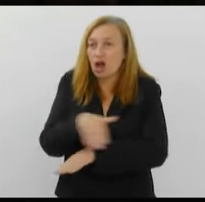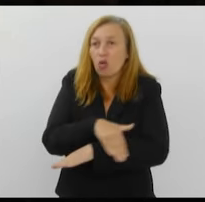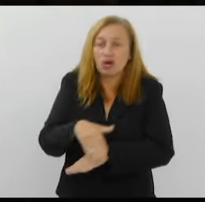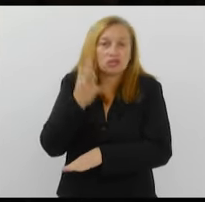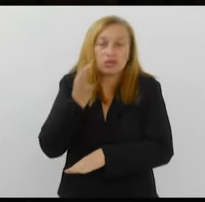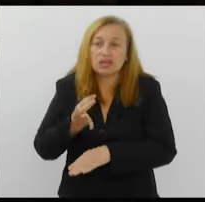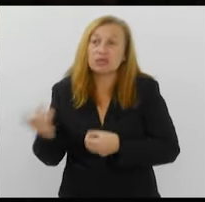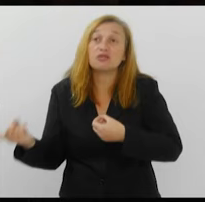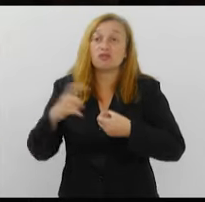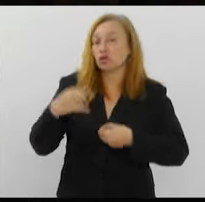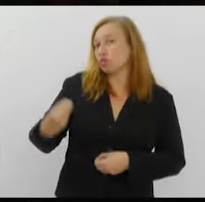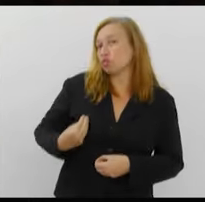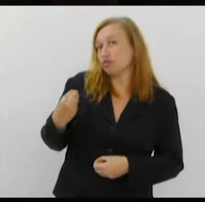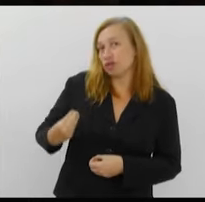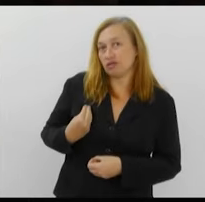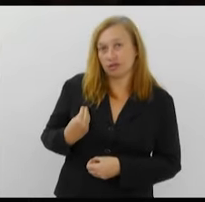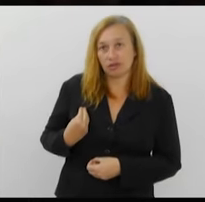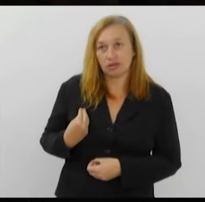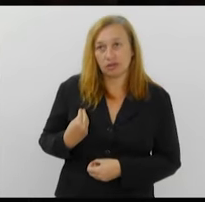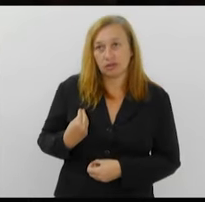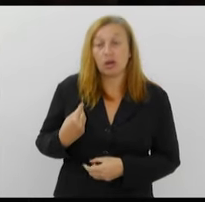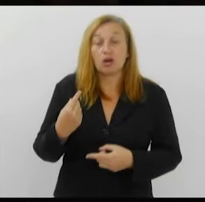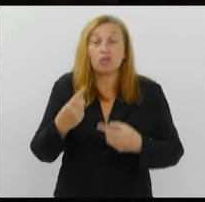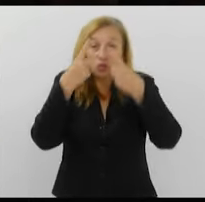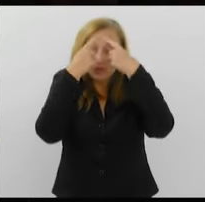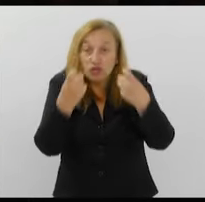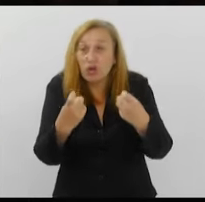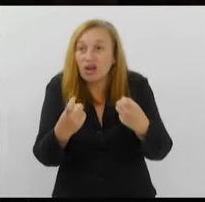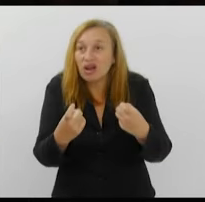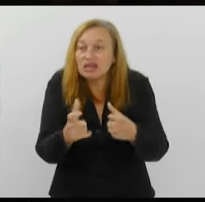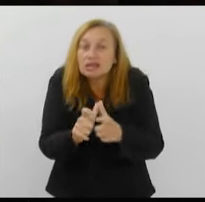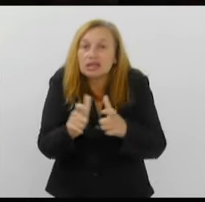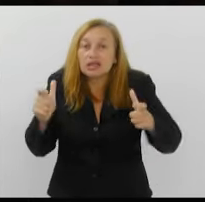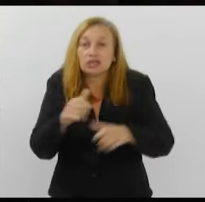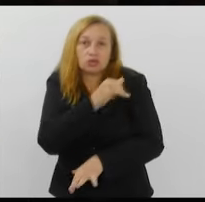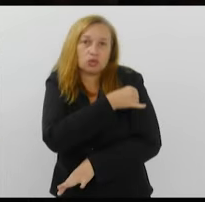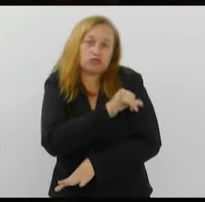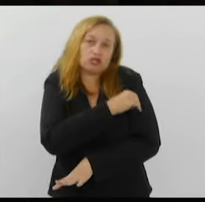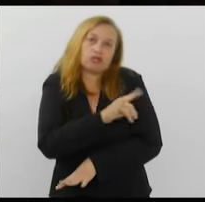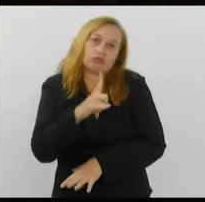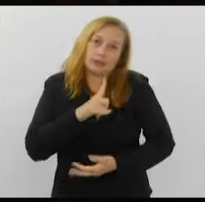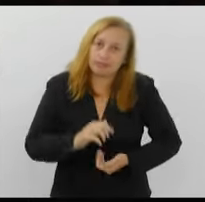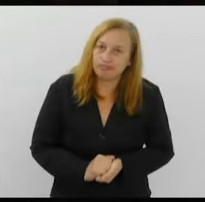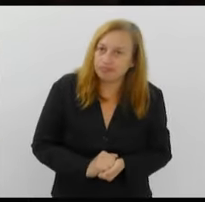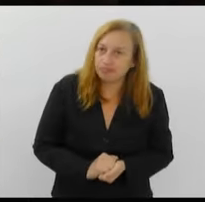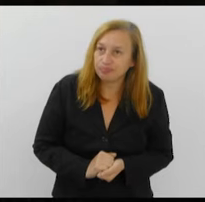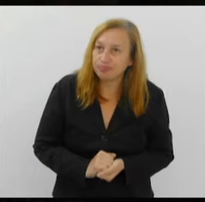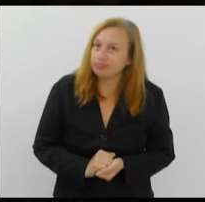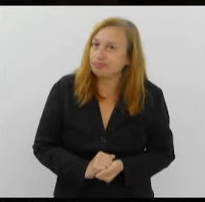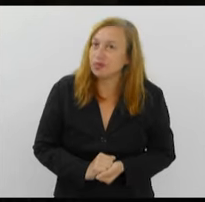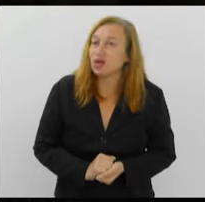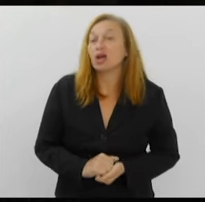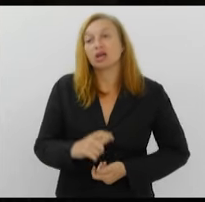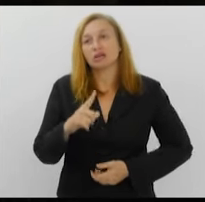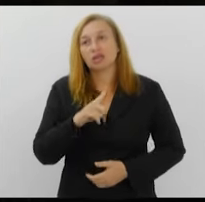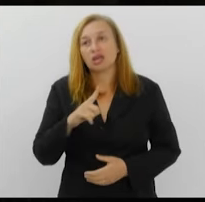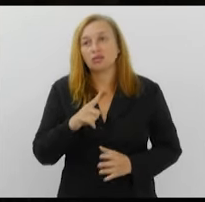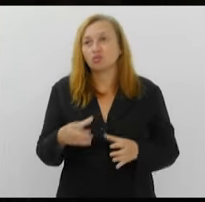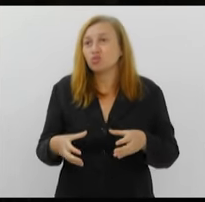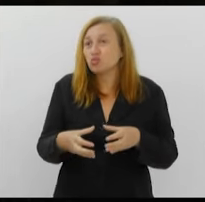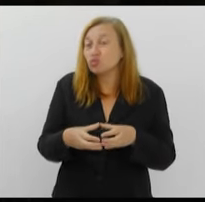por conta da violência que tomou conta do Rio de Janeiro. E aí, nós temos uma